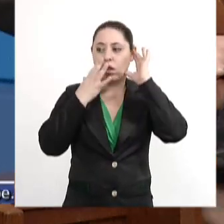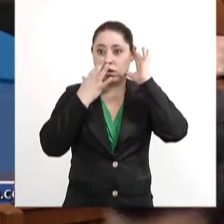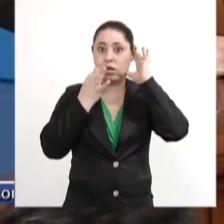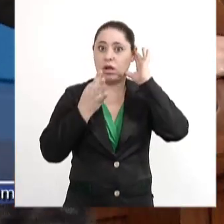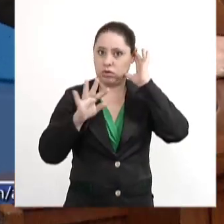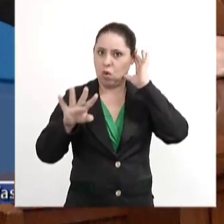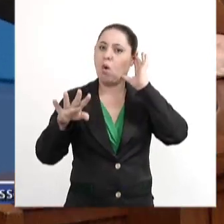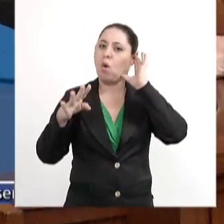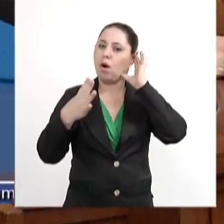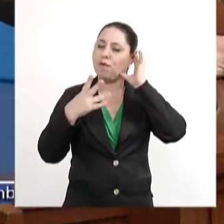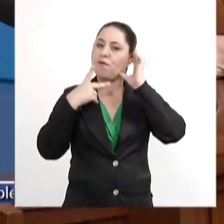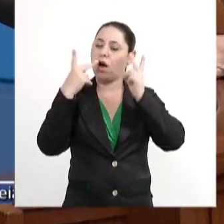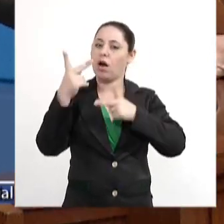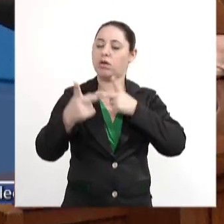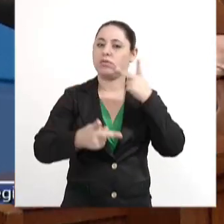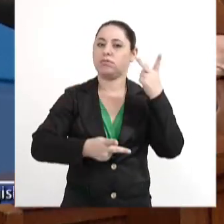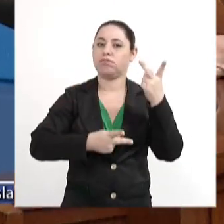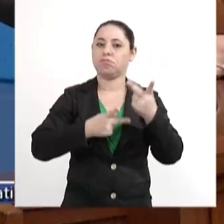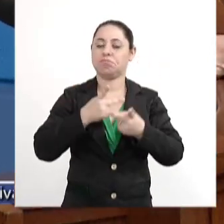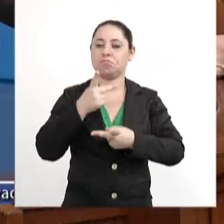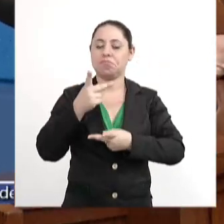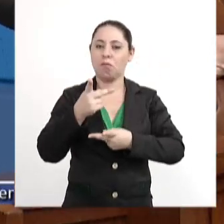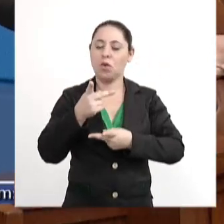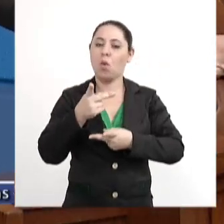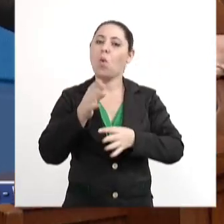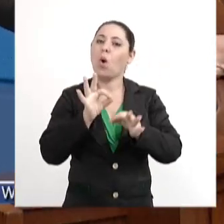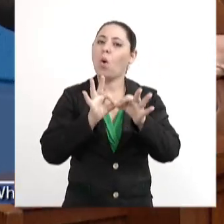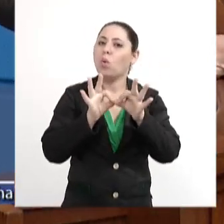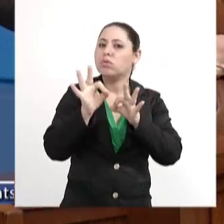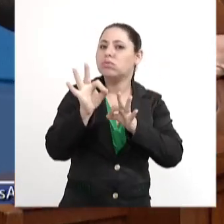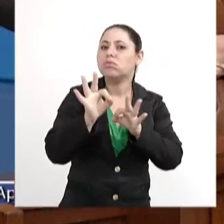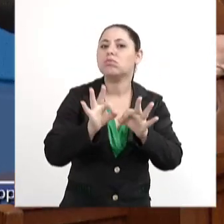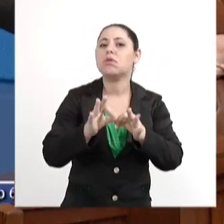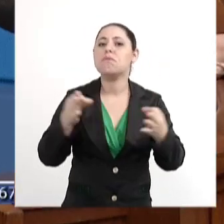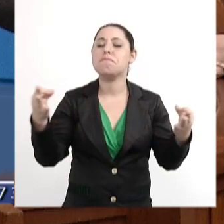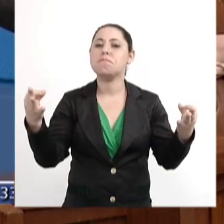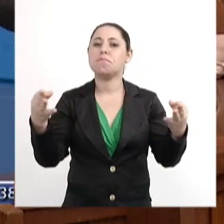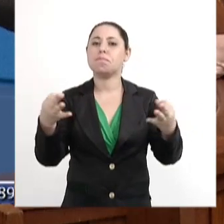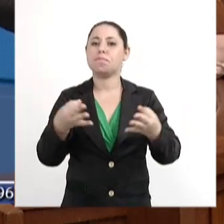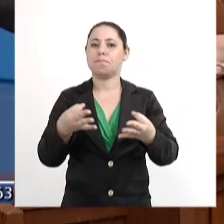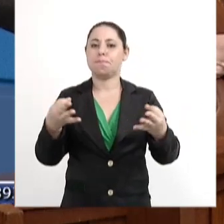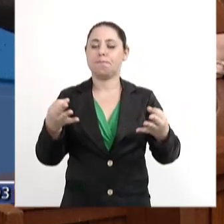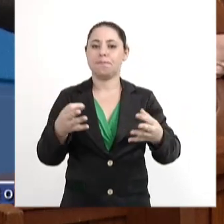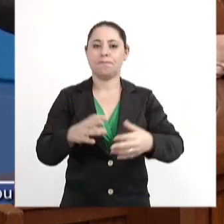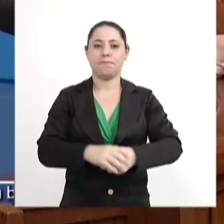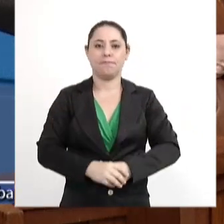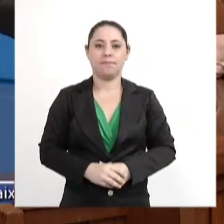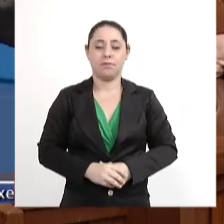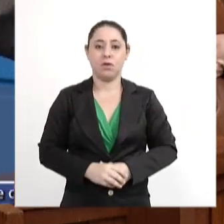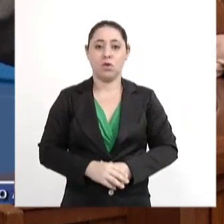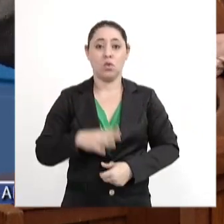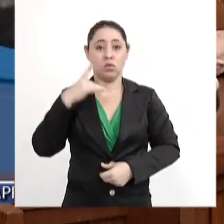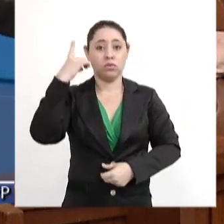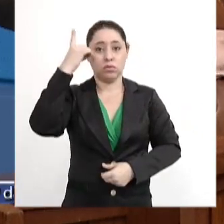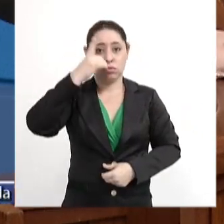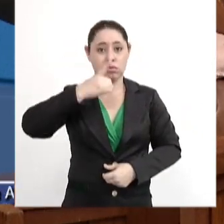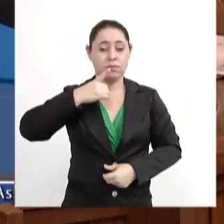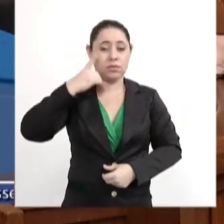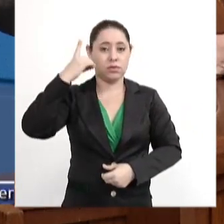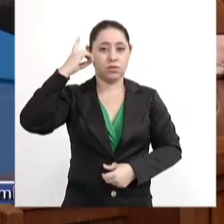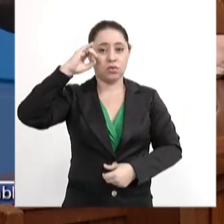atentamente a fala, bem dirigida, bem colocada, concatenada, do